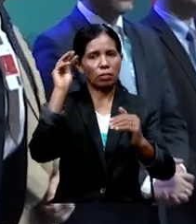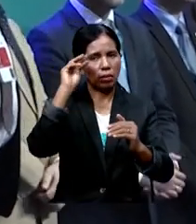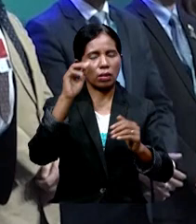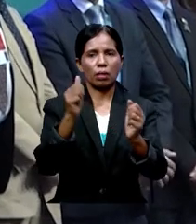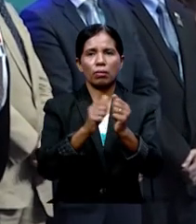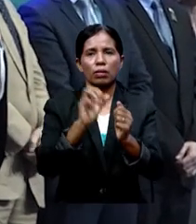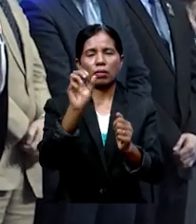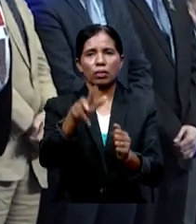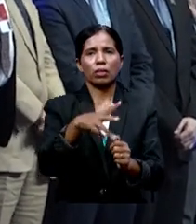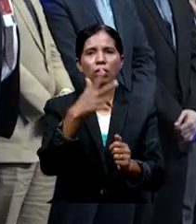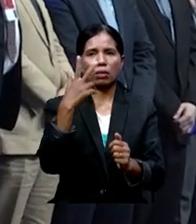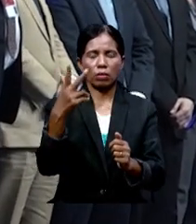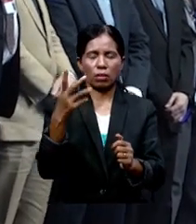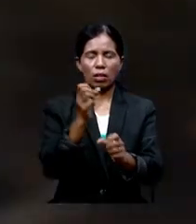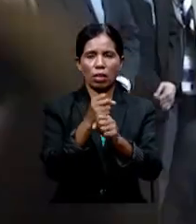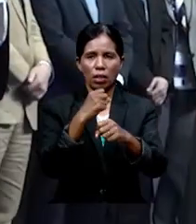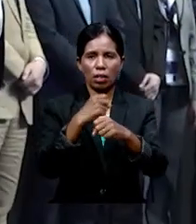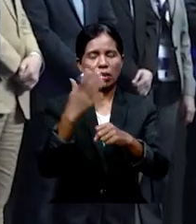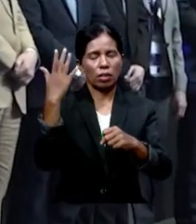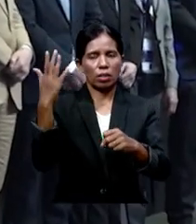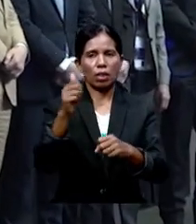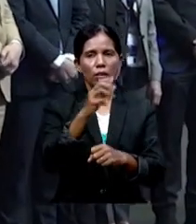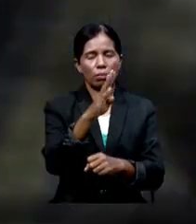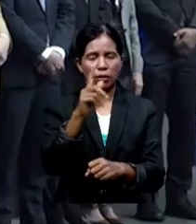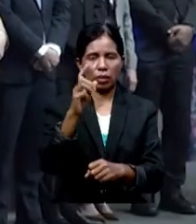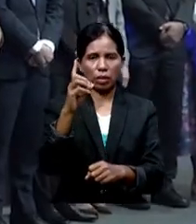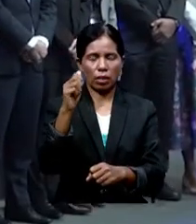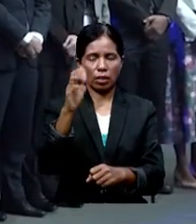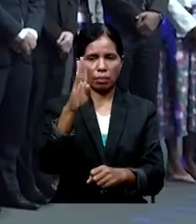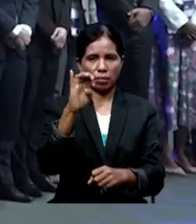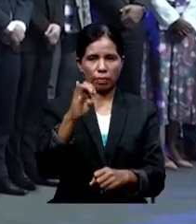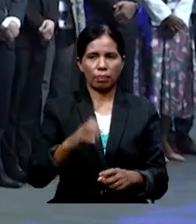sintolu. Nebe realiza segunda ne iha Abu Dhabi. Maritu da Costa, ZMN.